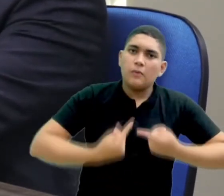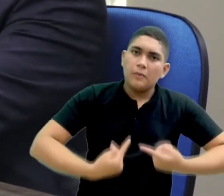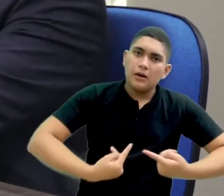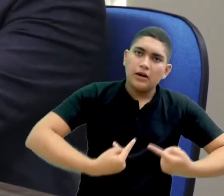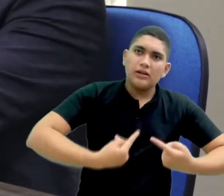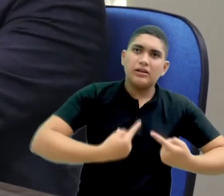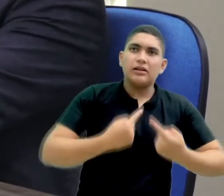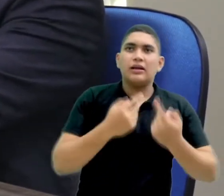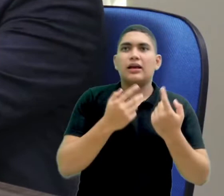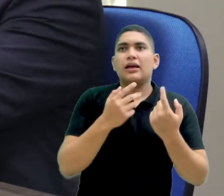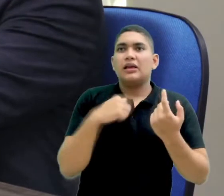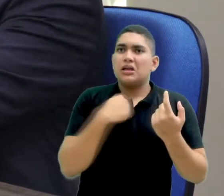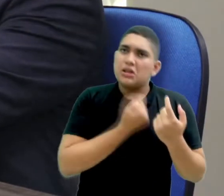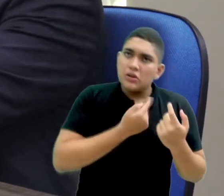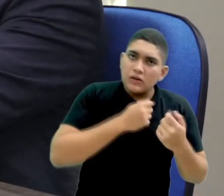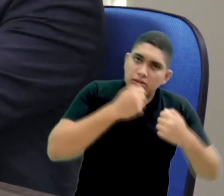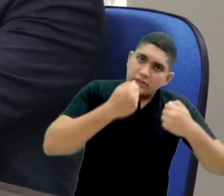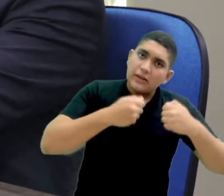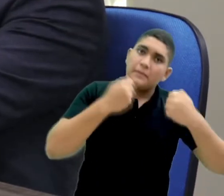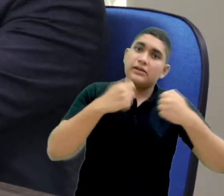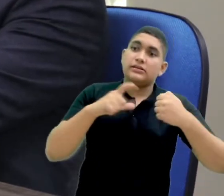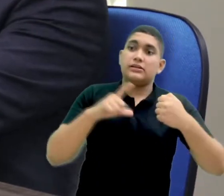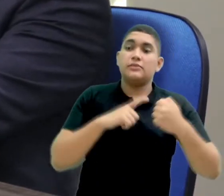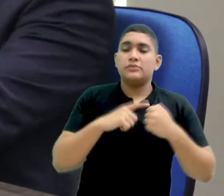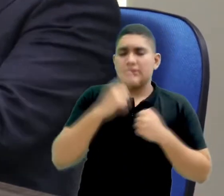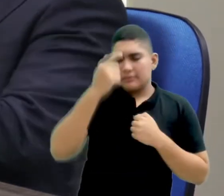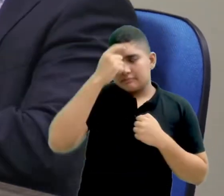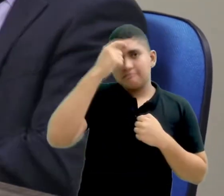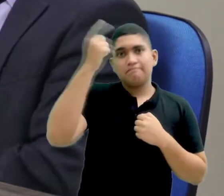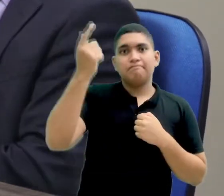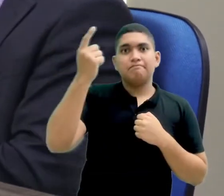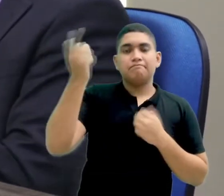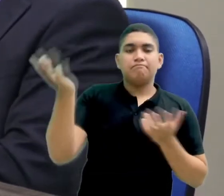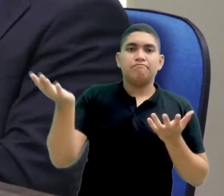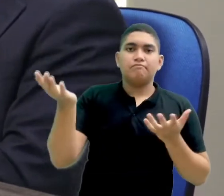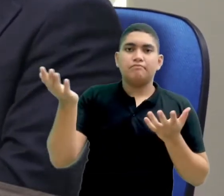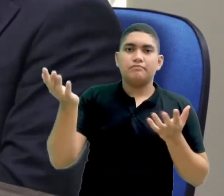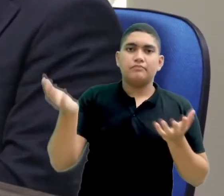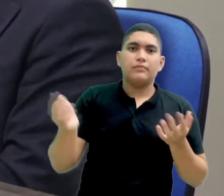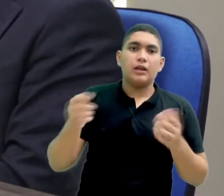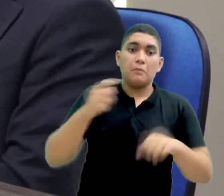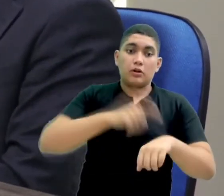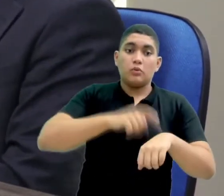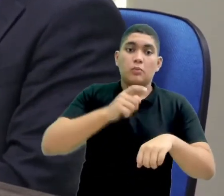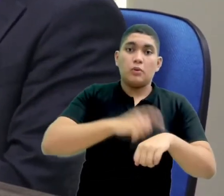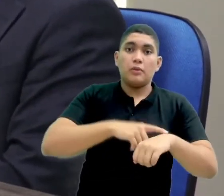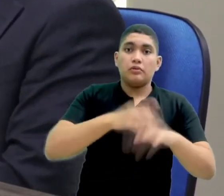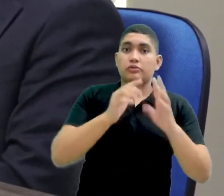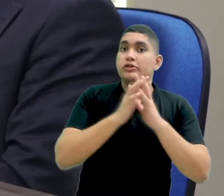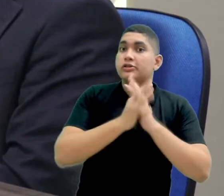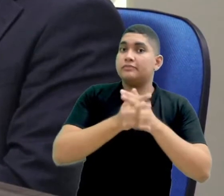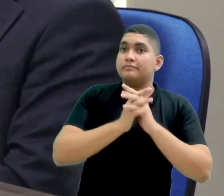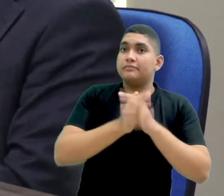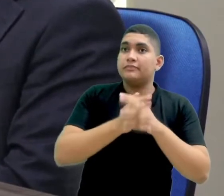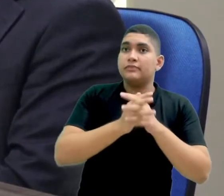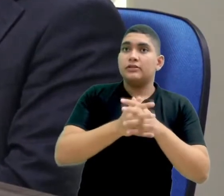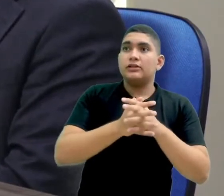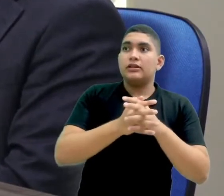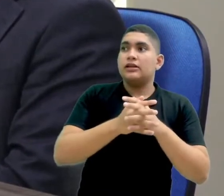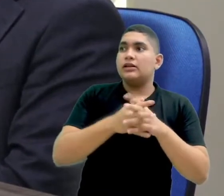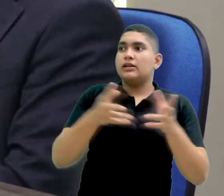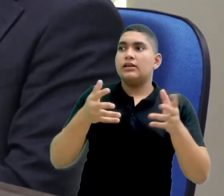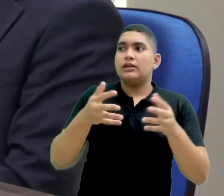questão de que nós precisamos ter maturidade para, no momento de discordância, entendermos